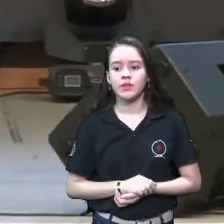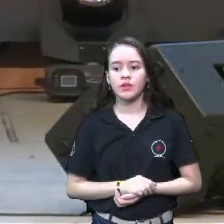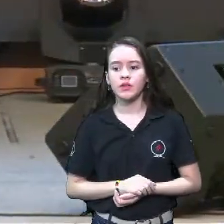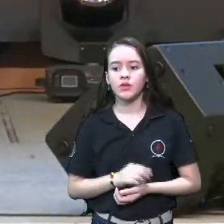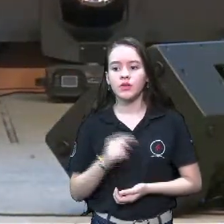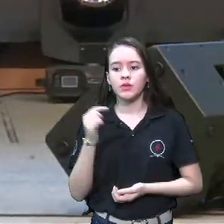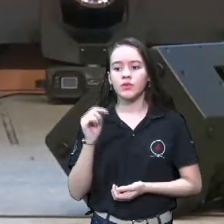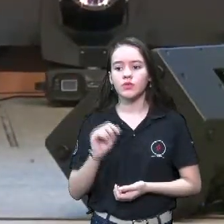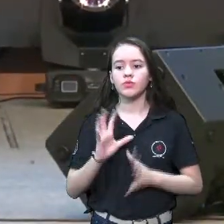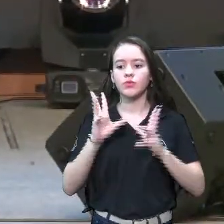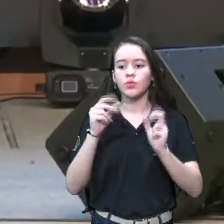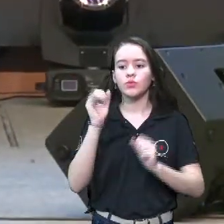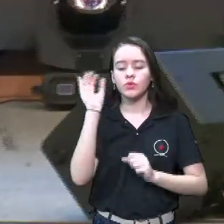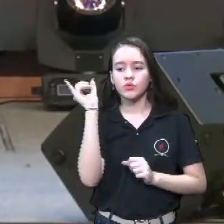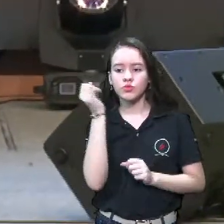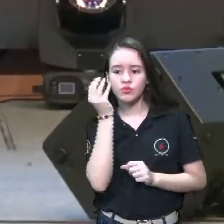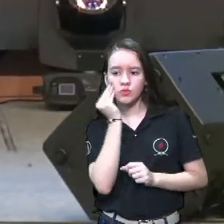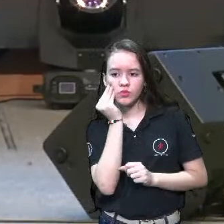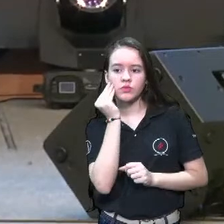Judas, ele desperdiçou,